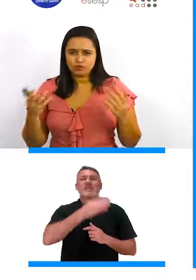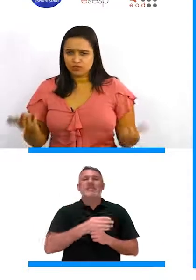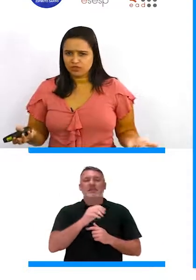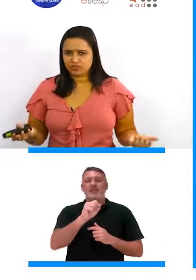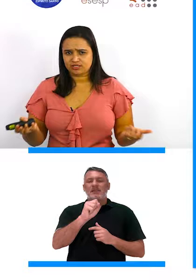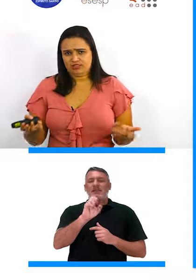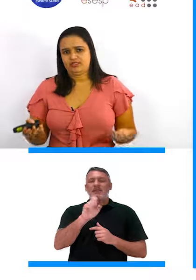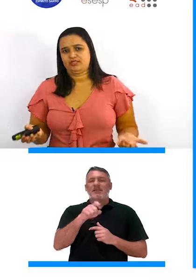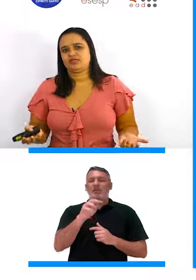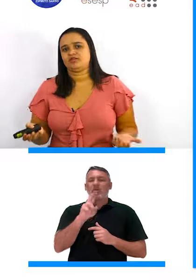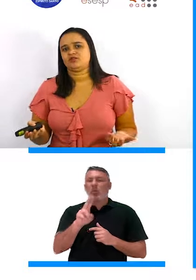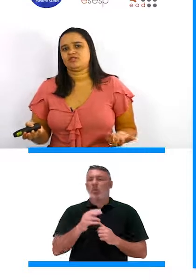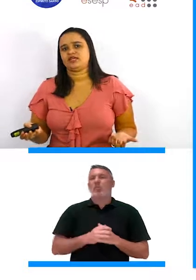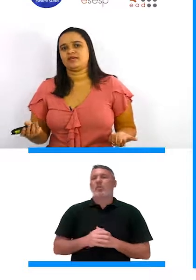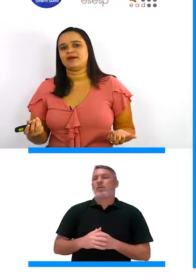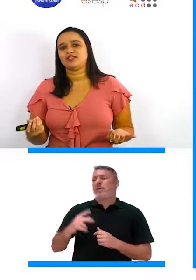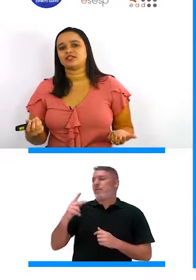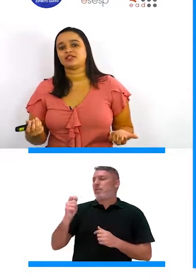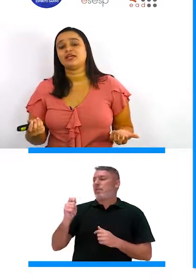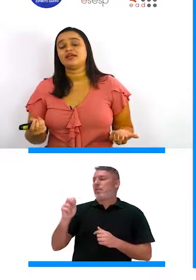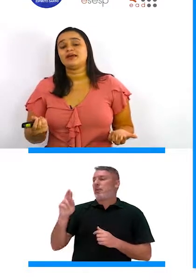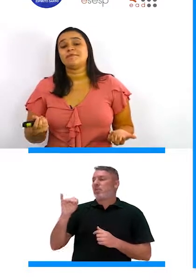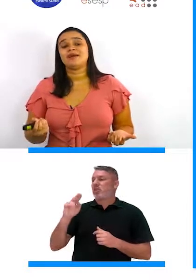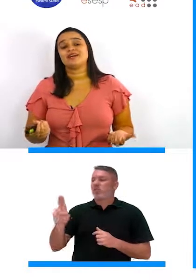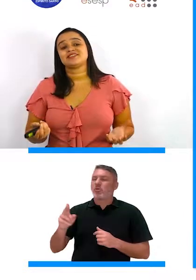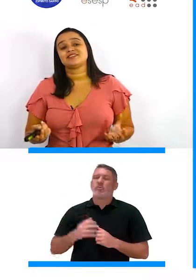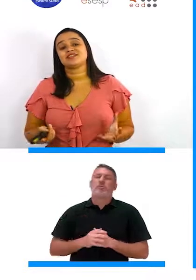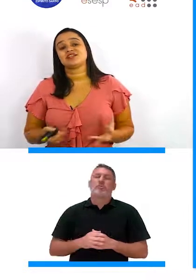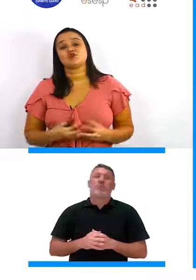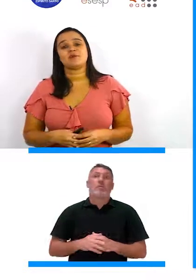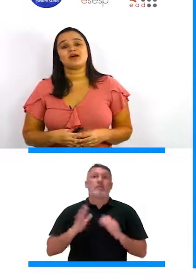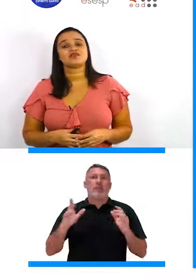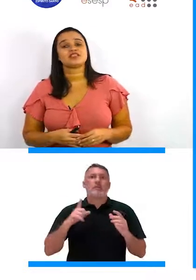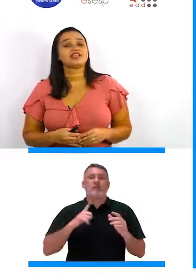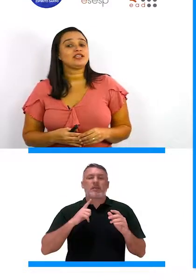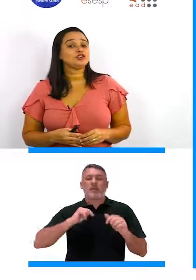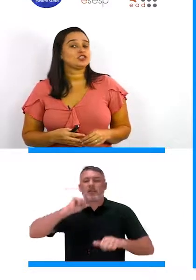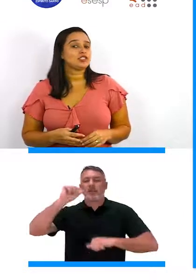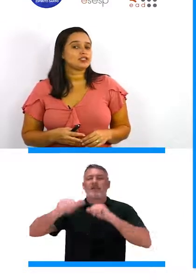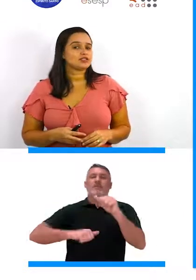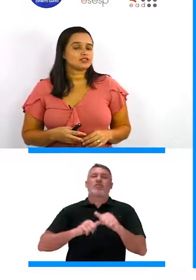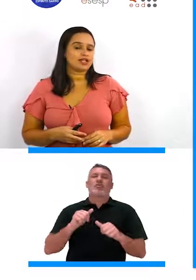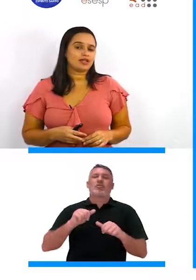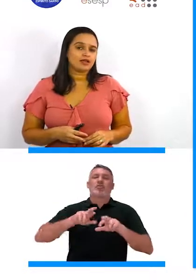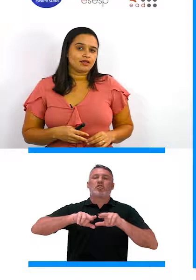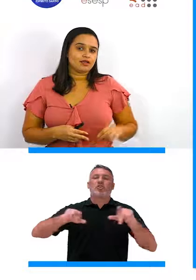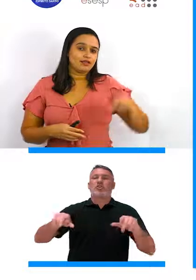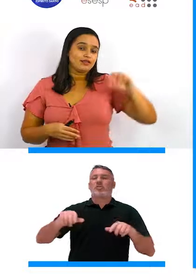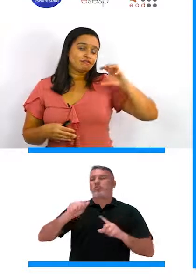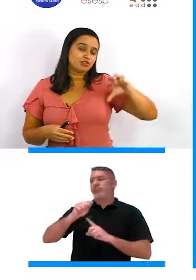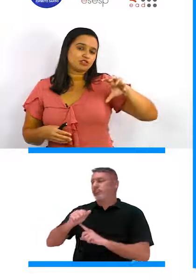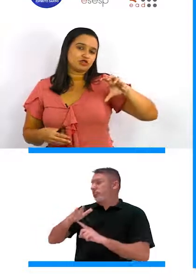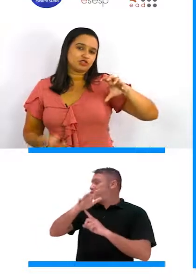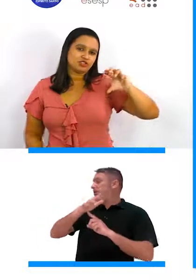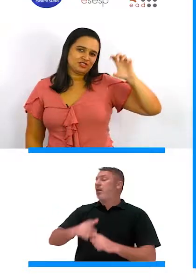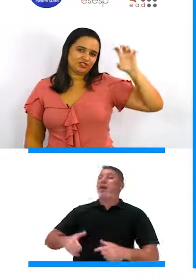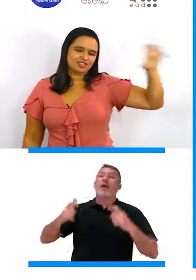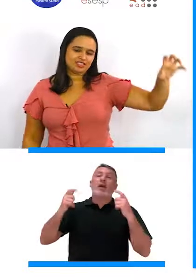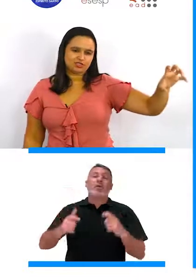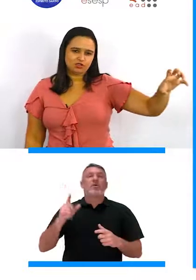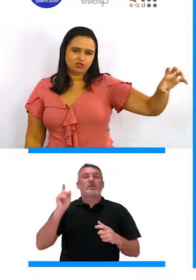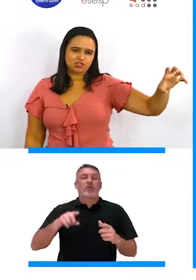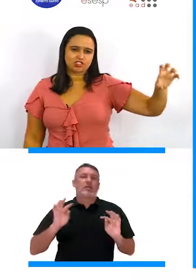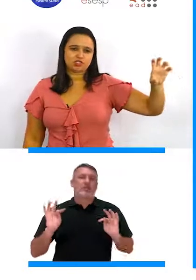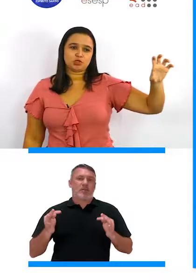palavras comuns na nossa gramática, né? Mas que transformaram-se em gírias, né? E veio de onde?